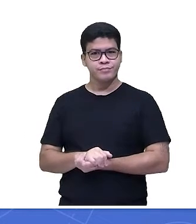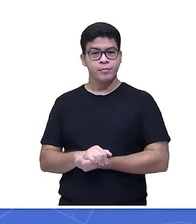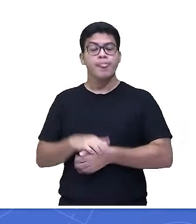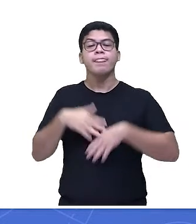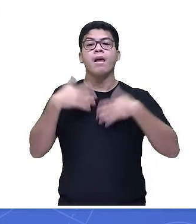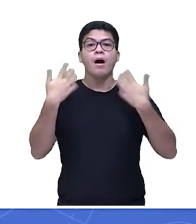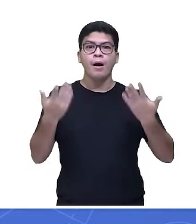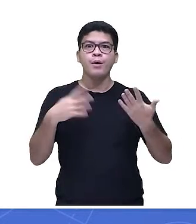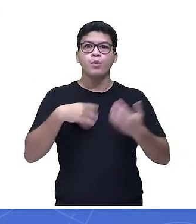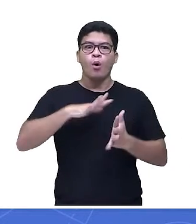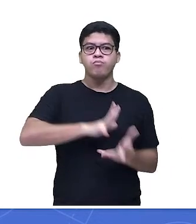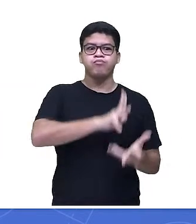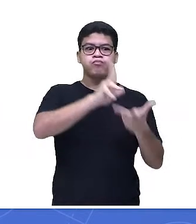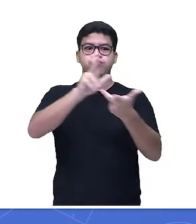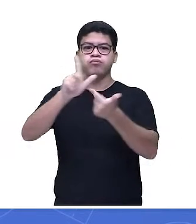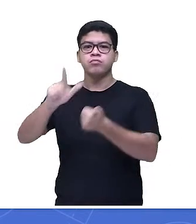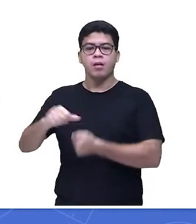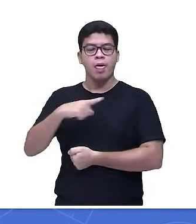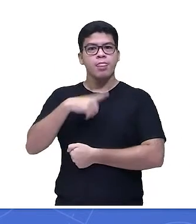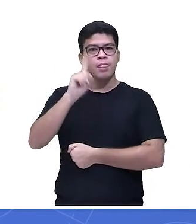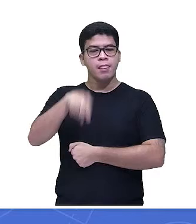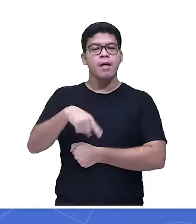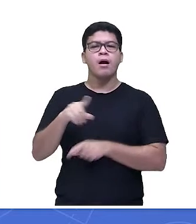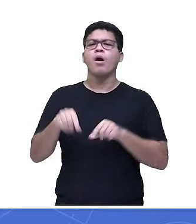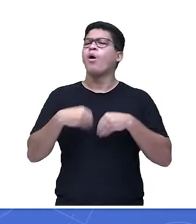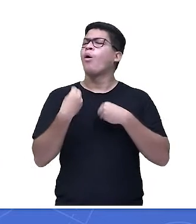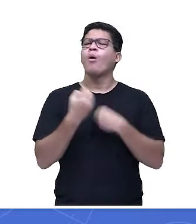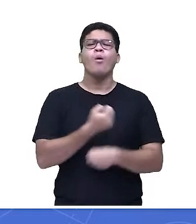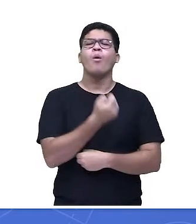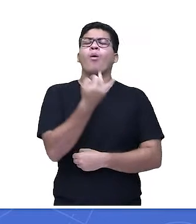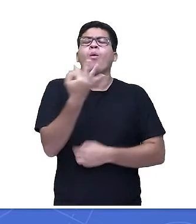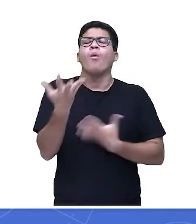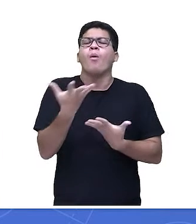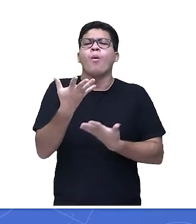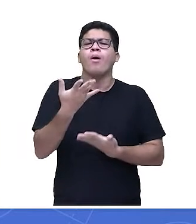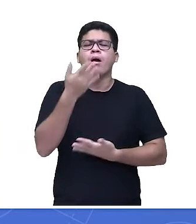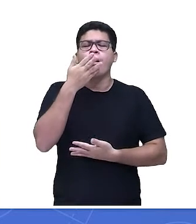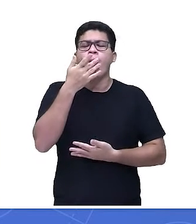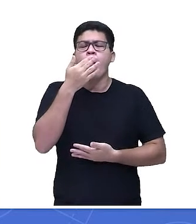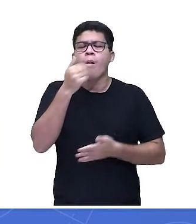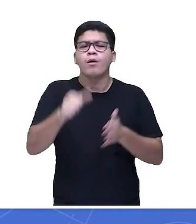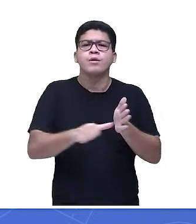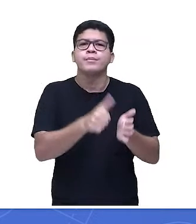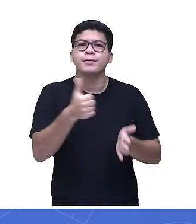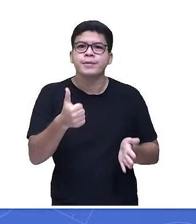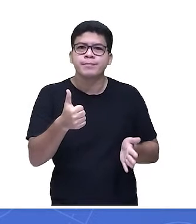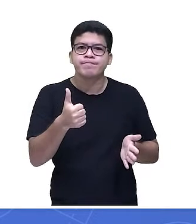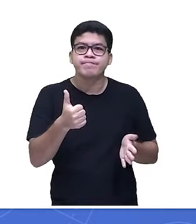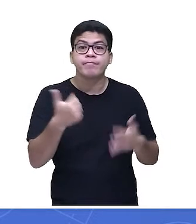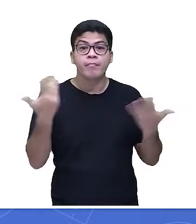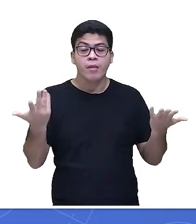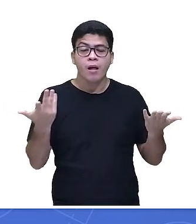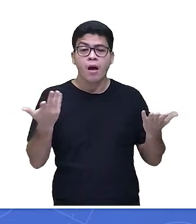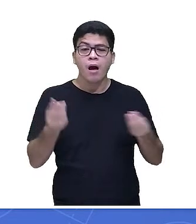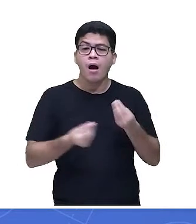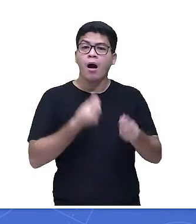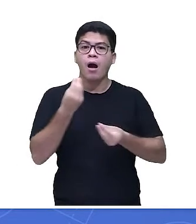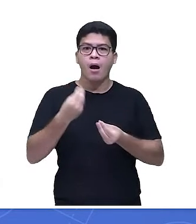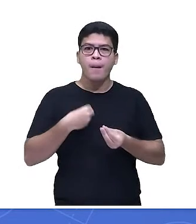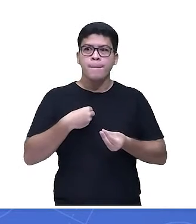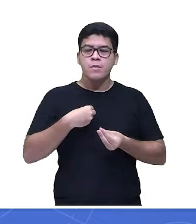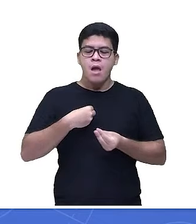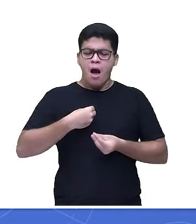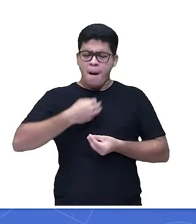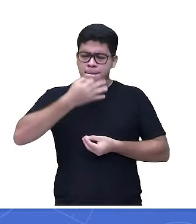nós temos as cores primárias. Quais são as cores primárias? Elas são aquelas cores que são consideradas